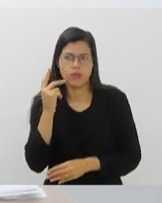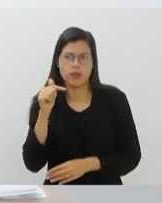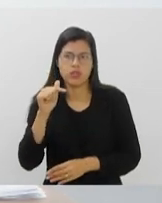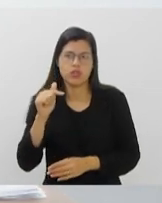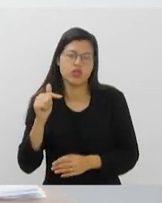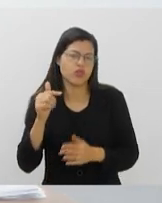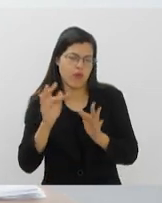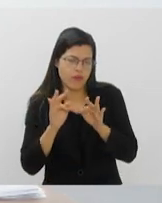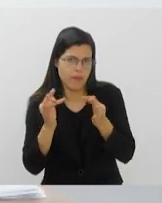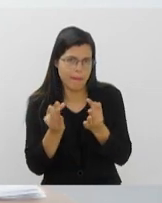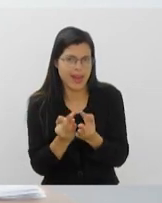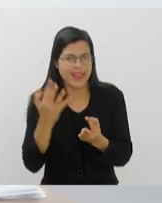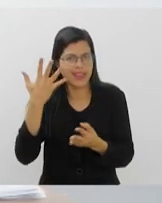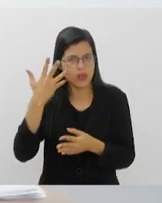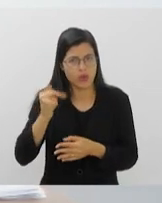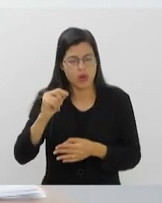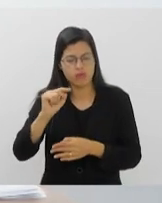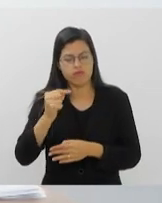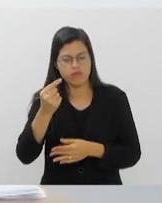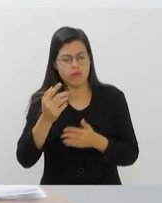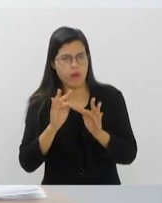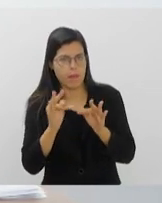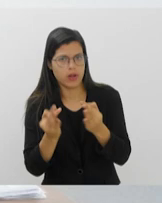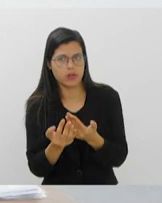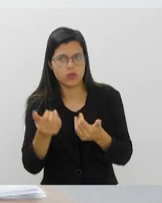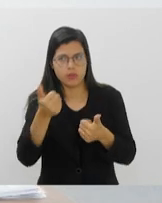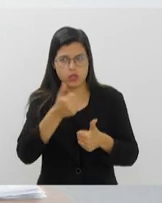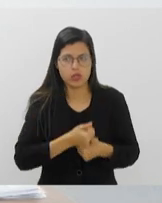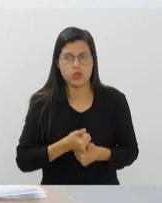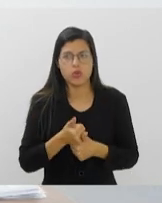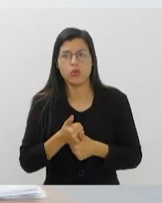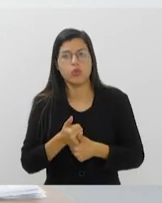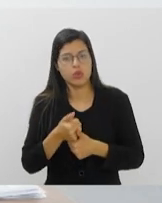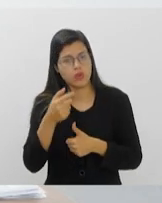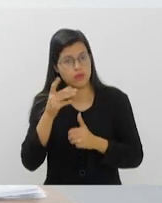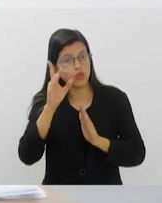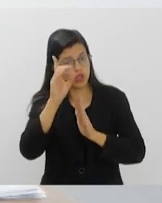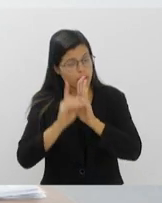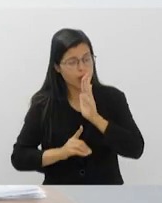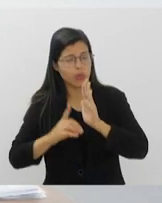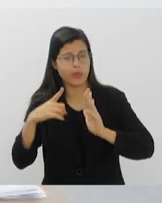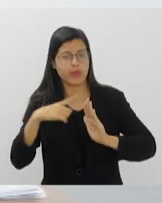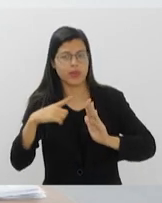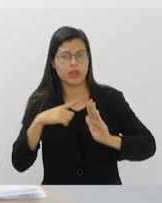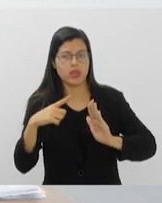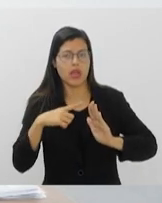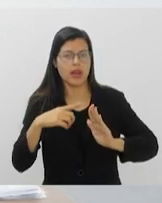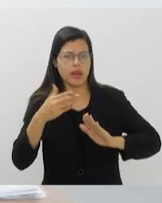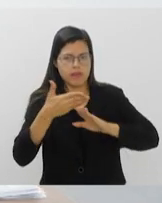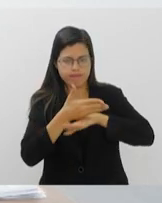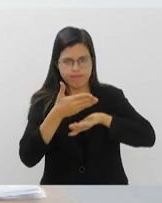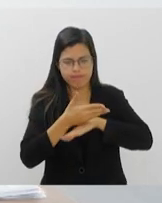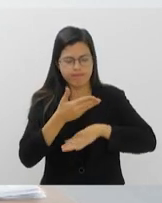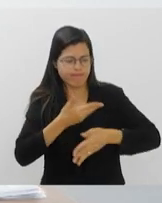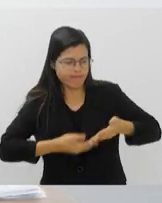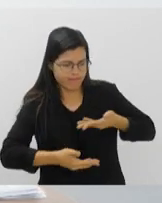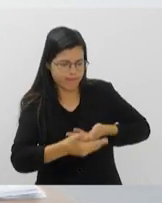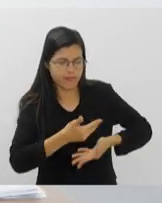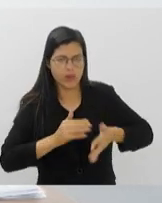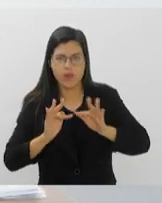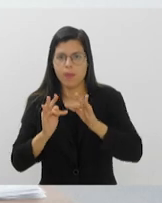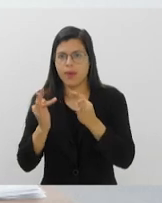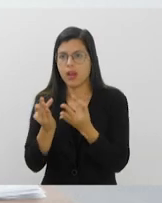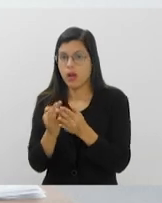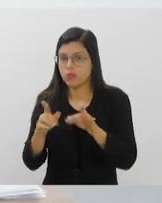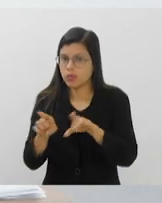substituta E aí a gente defende que toda criança adolescente tenha direito a a à convivência familiar tenha direito à